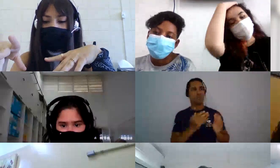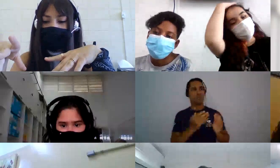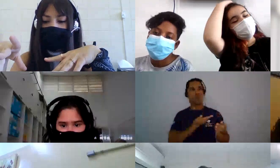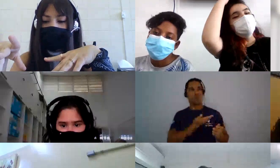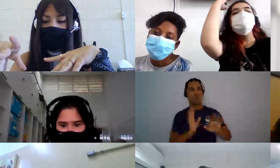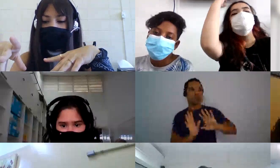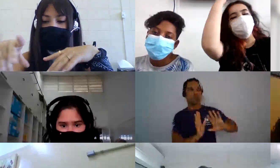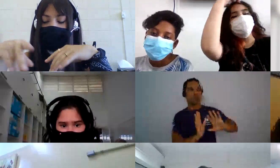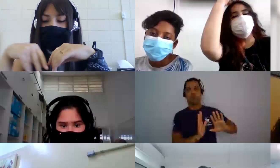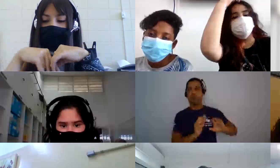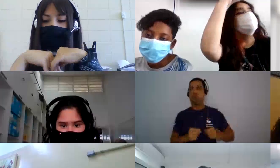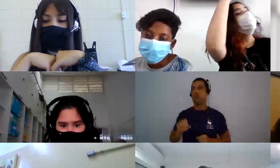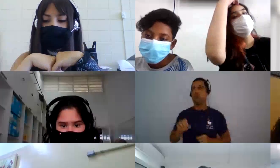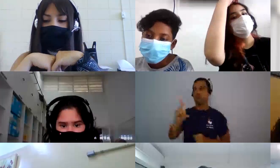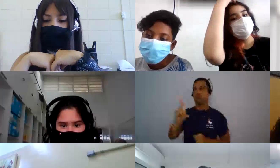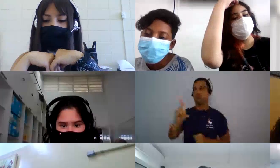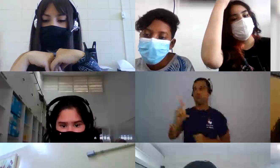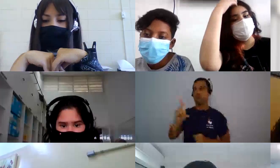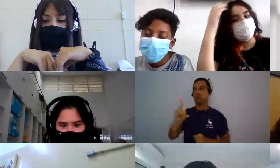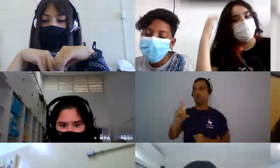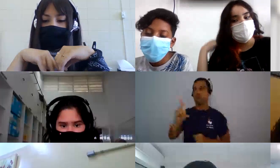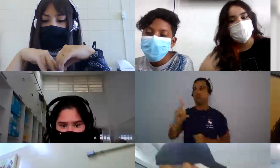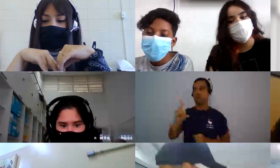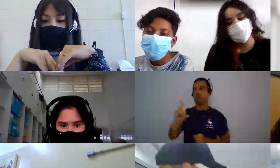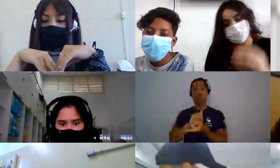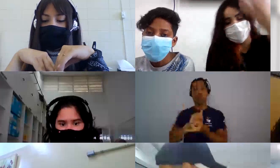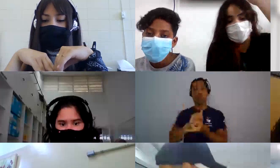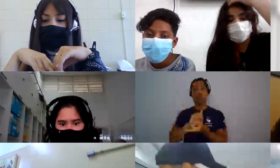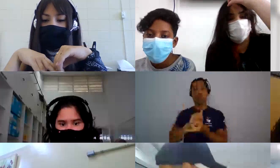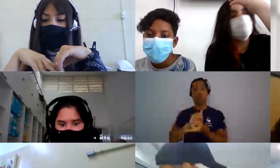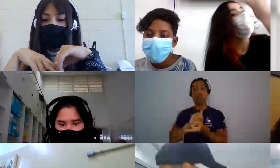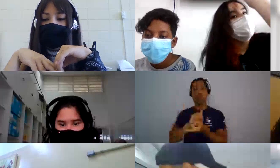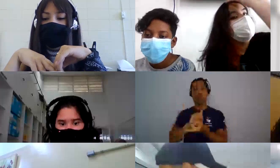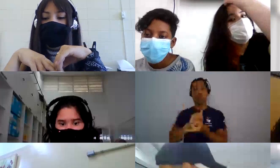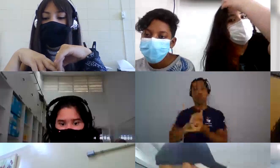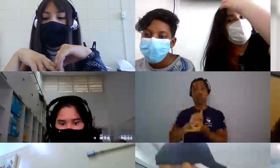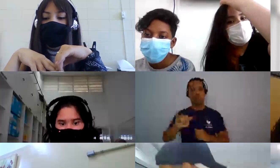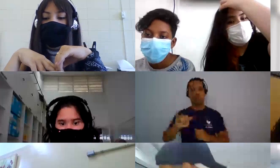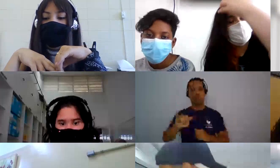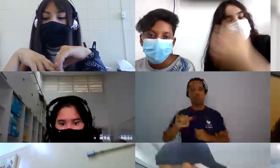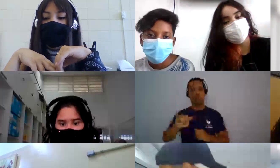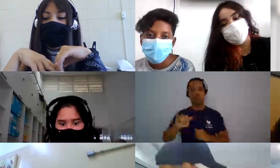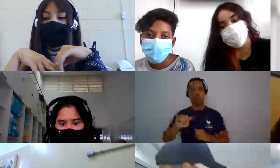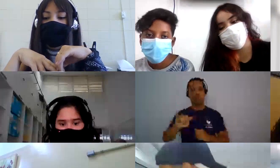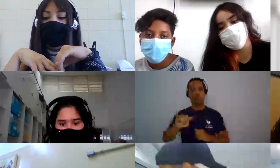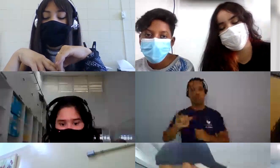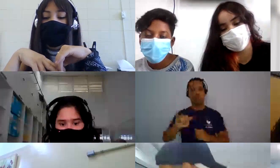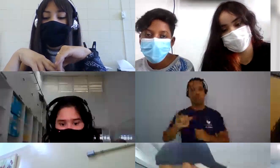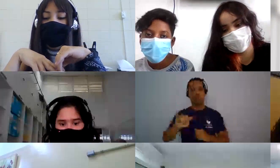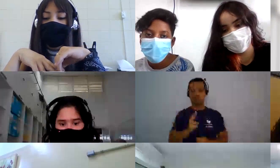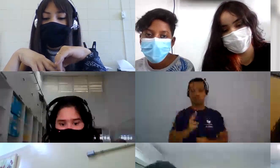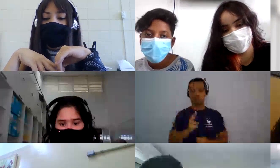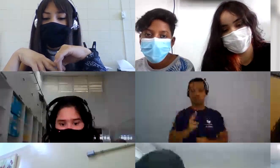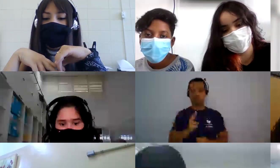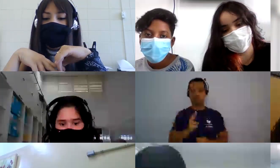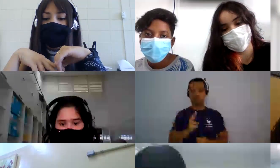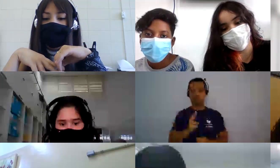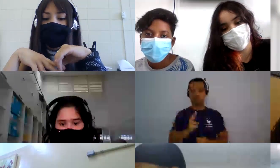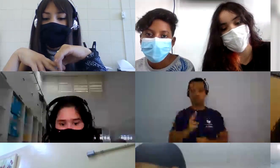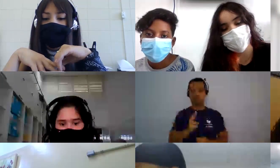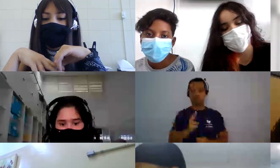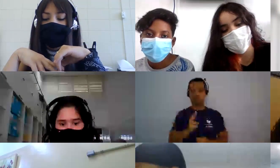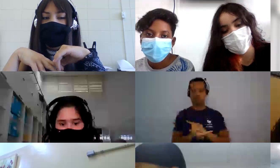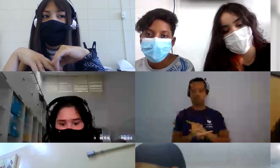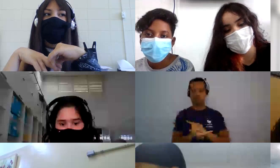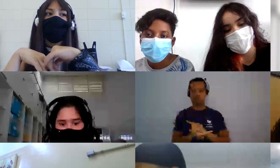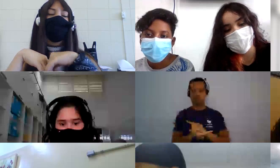preparada. Legal. E o contrário agora, Rayane? Vou aproveitar que você está me respondendo isso. E o contrário? Um amigo